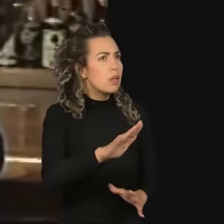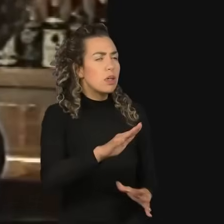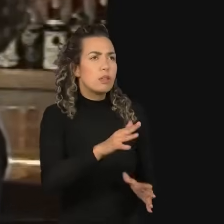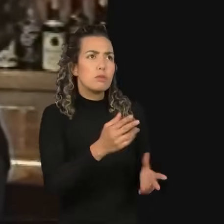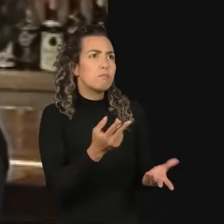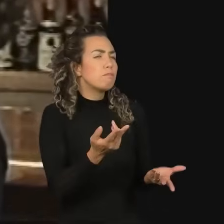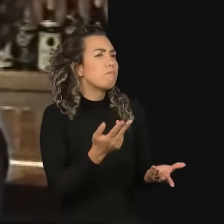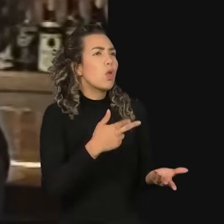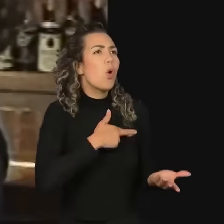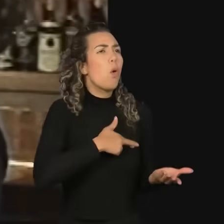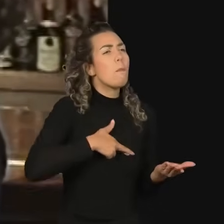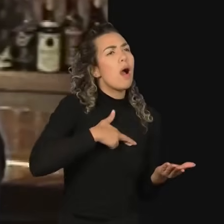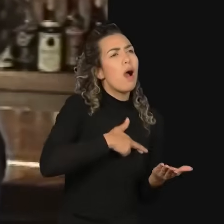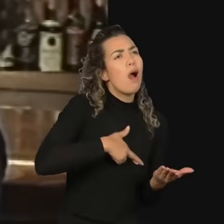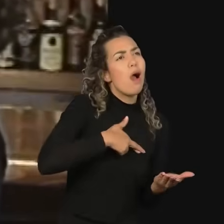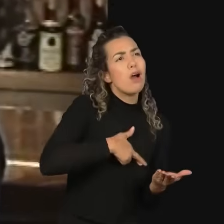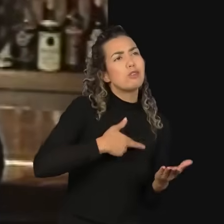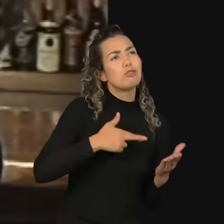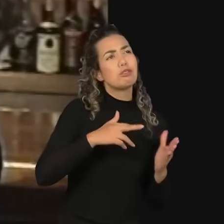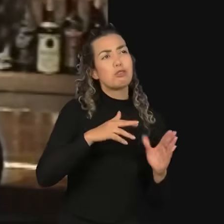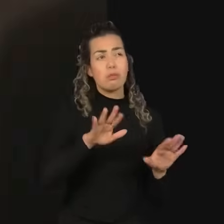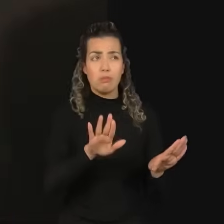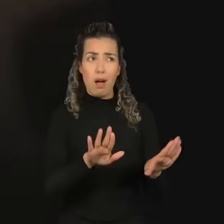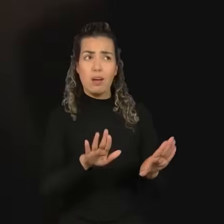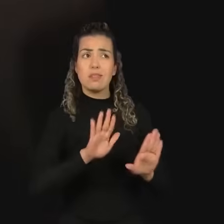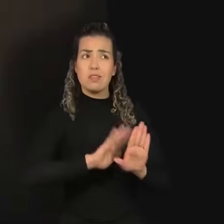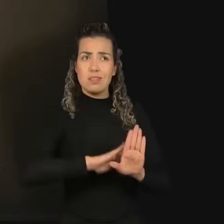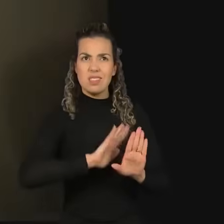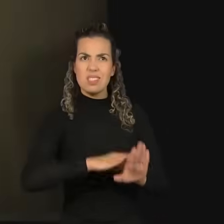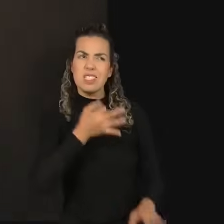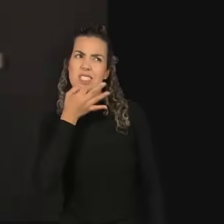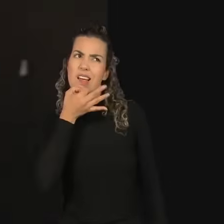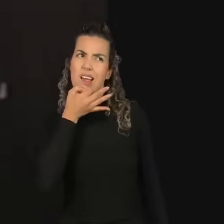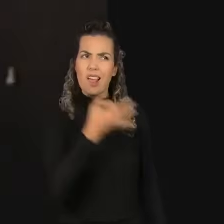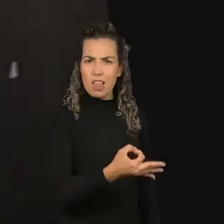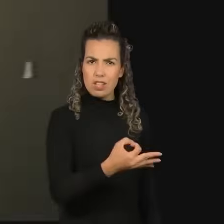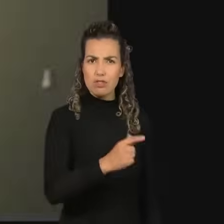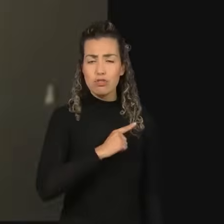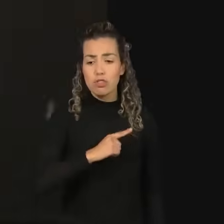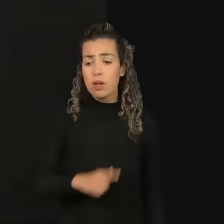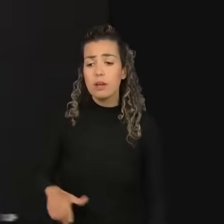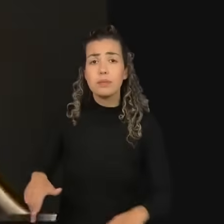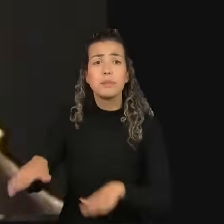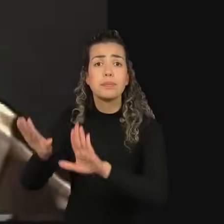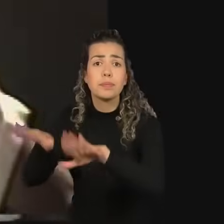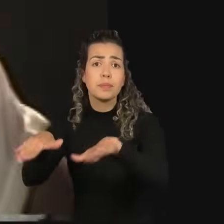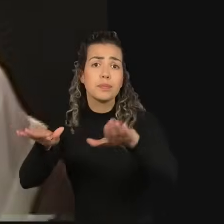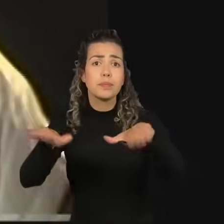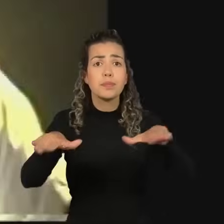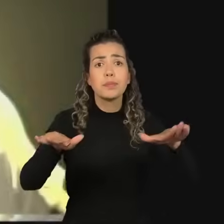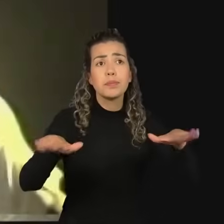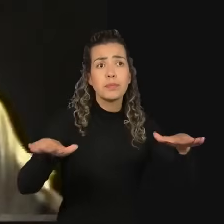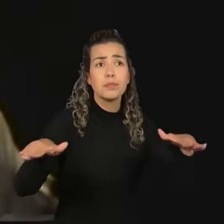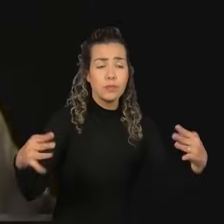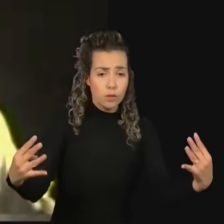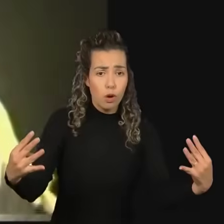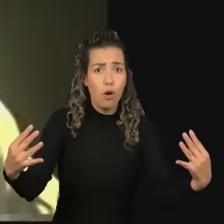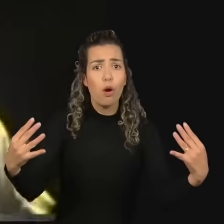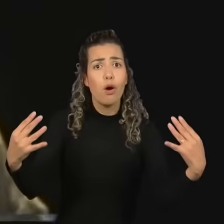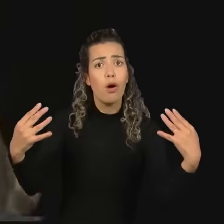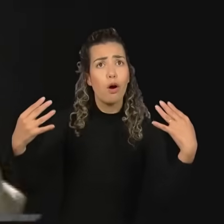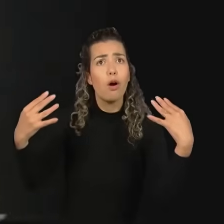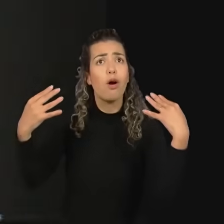Cazuza romântico e o Cazuza crítico. Senhoras e senhores, trago